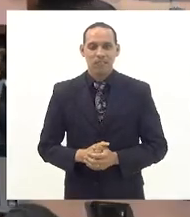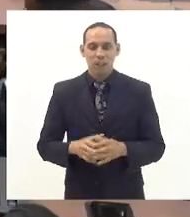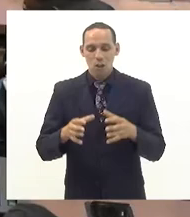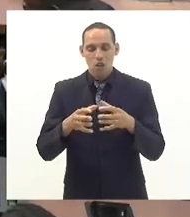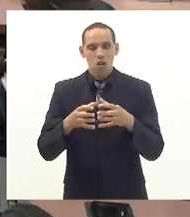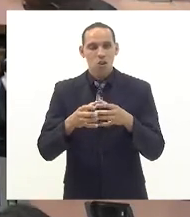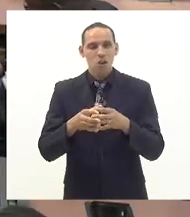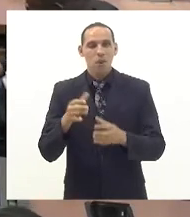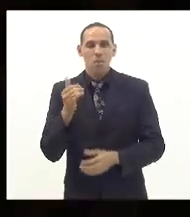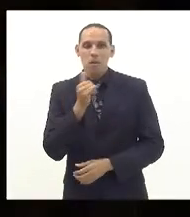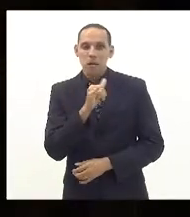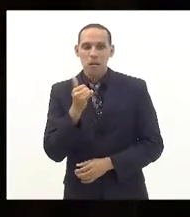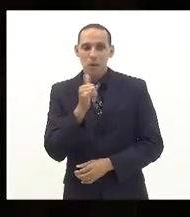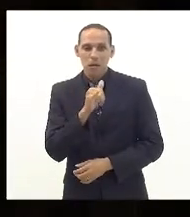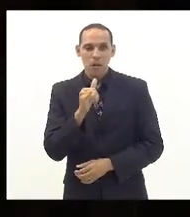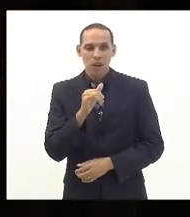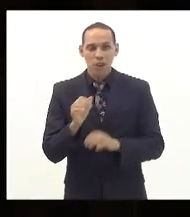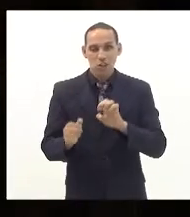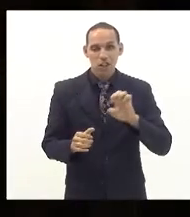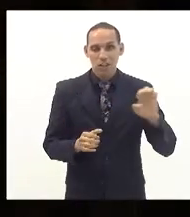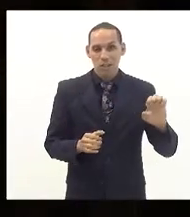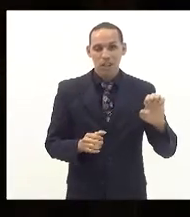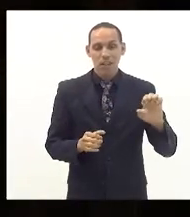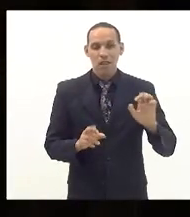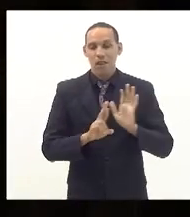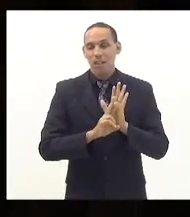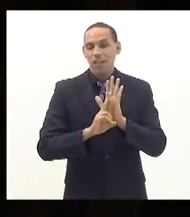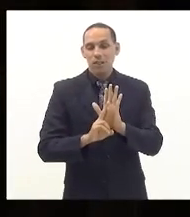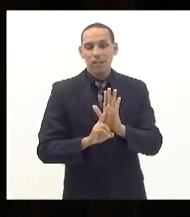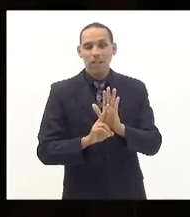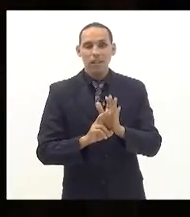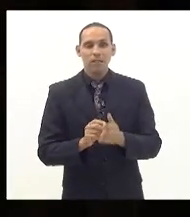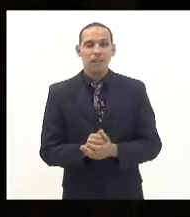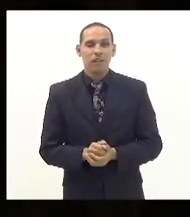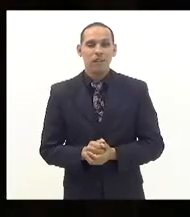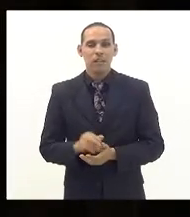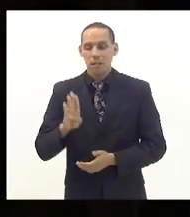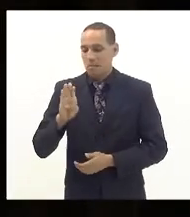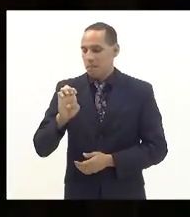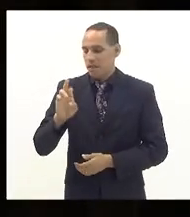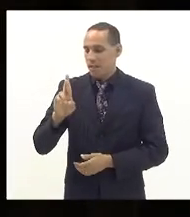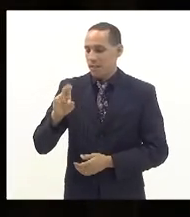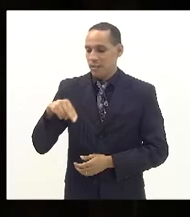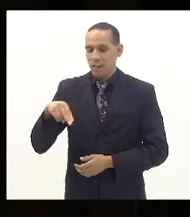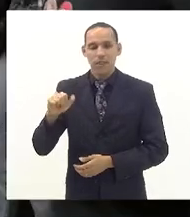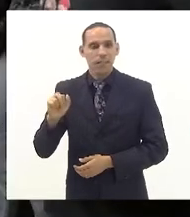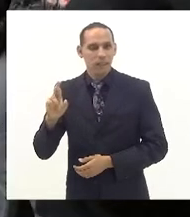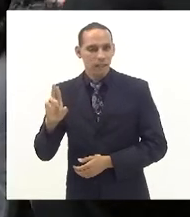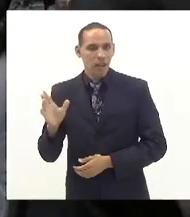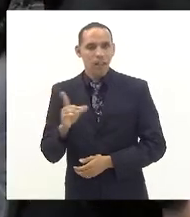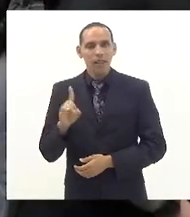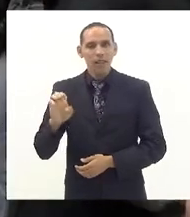Coletivo Tricolores de Esquerda, representado pelo Bernard Brito.